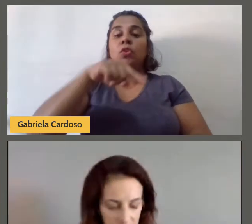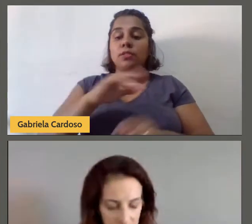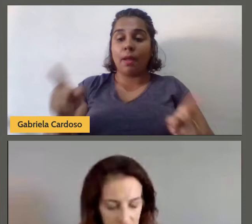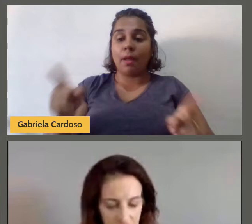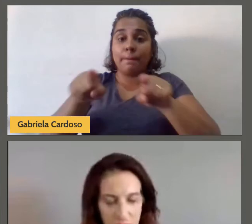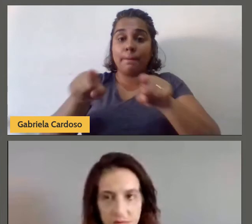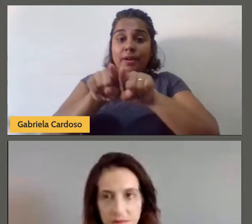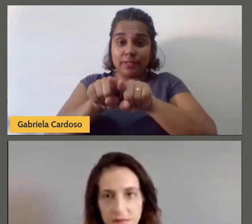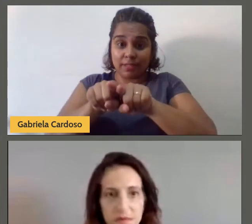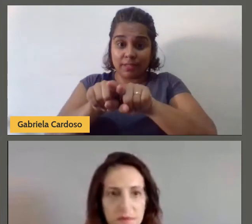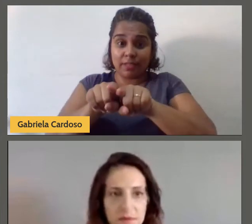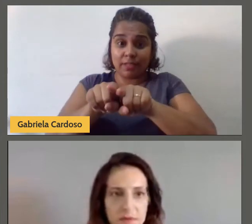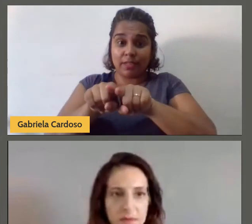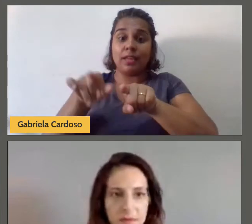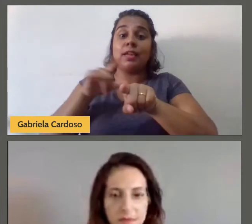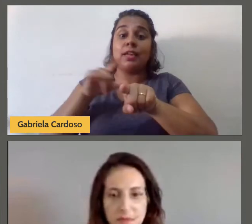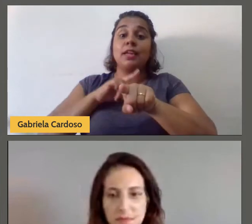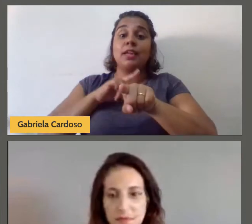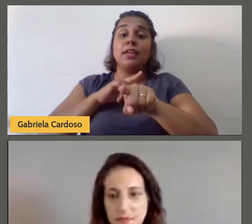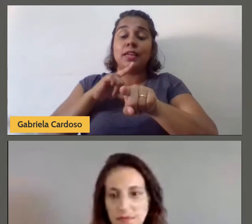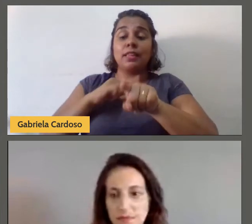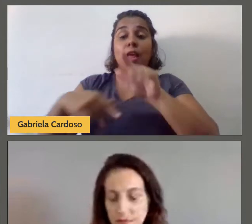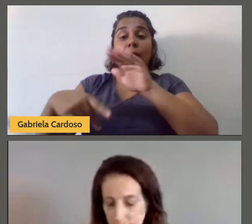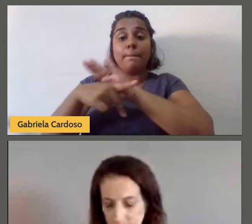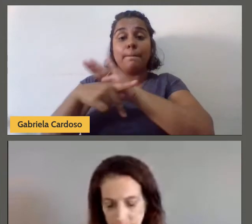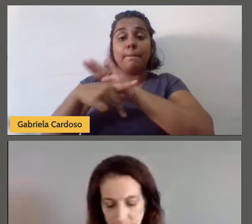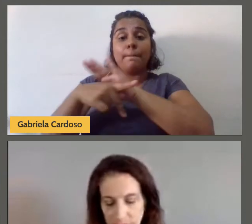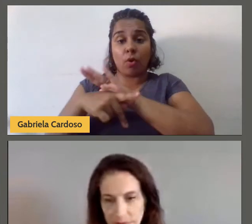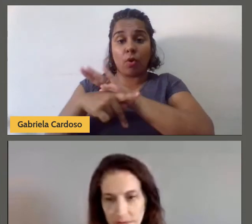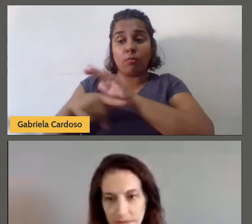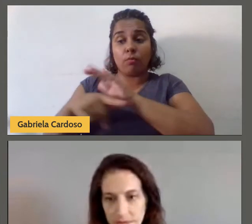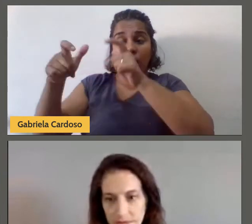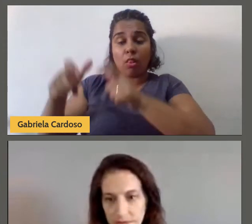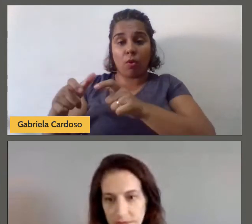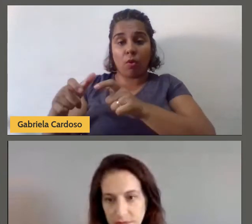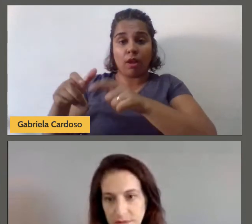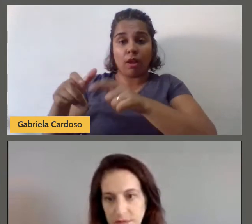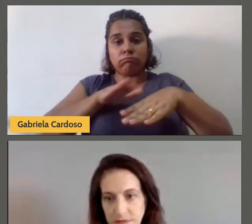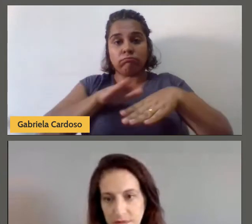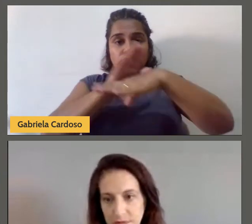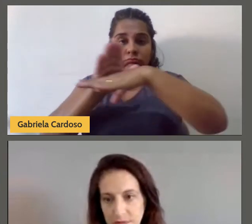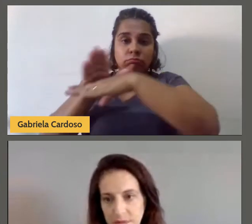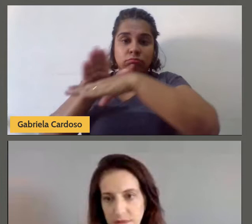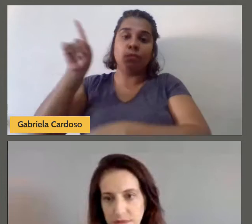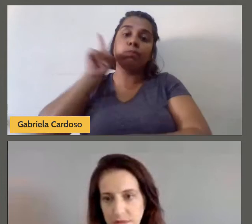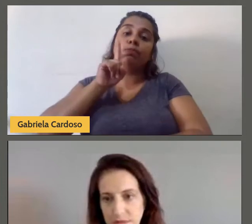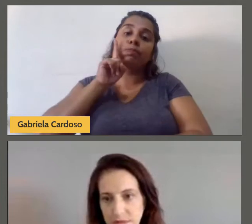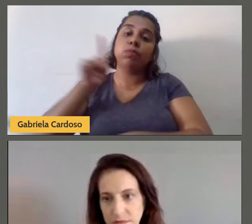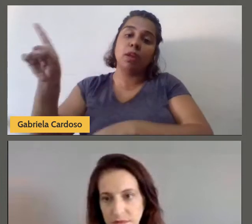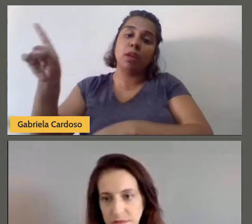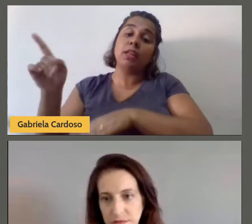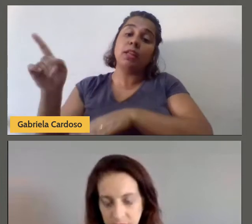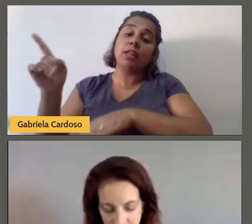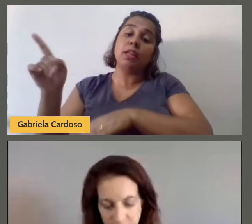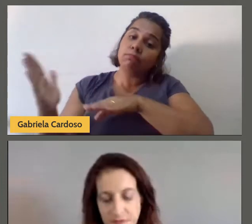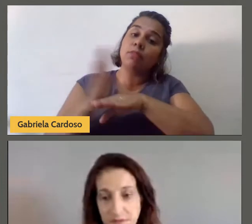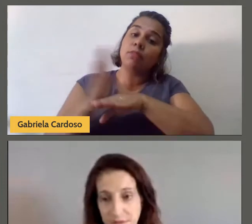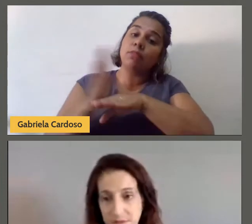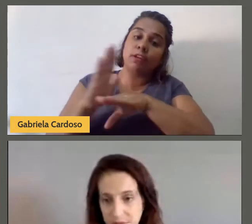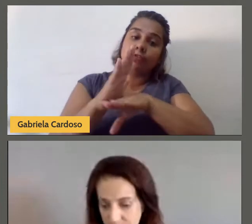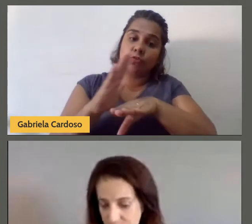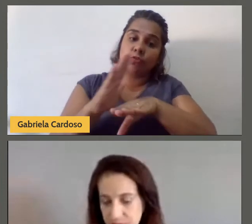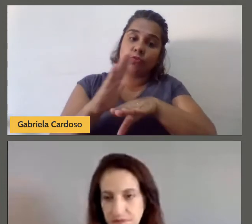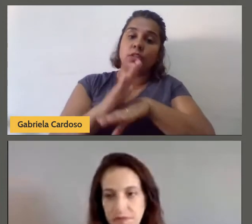USAID, que é a Agência de Cooperação dos Estados Unidos. Esse projeto chama Miarepa, a gente vai colocar os links aqui, porque é um projeto muito